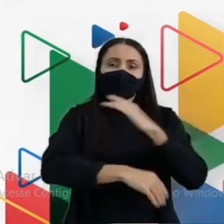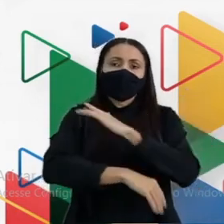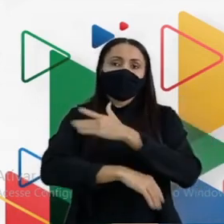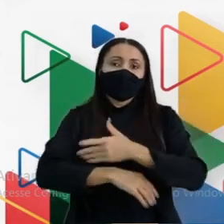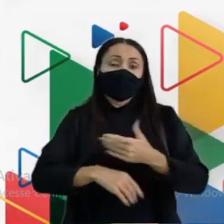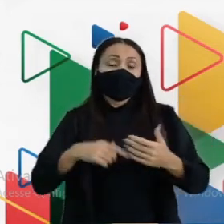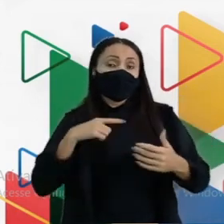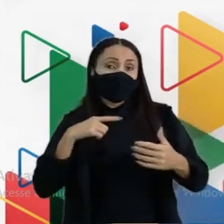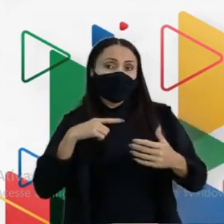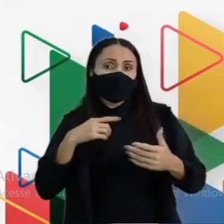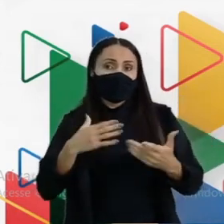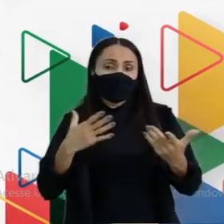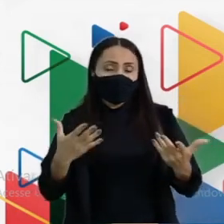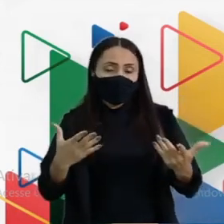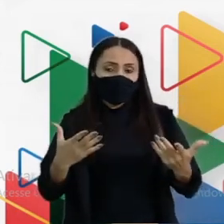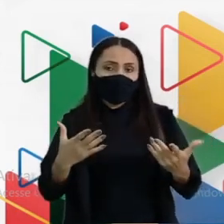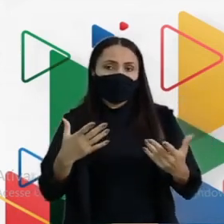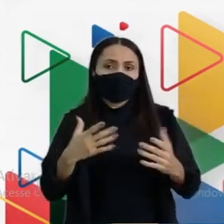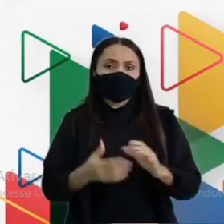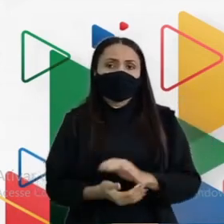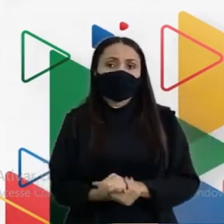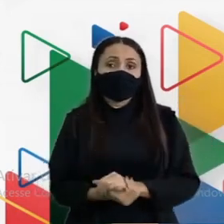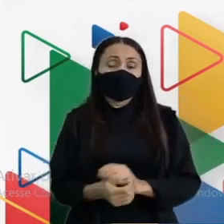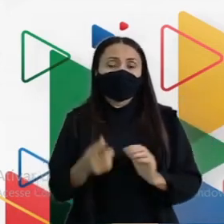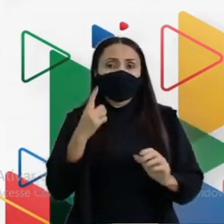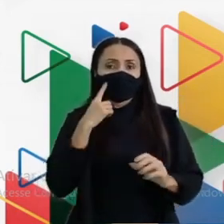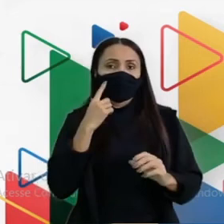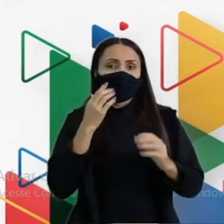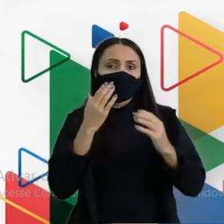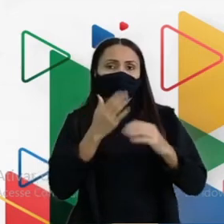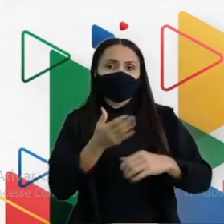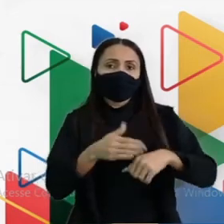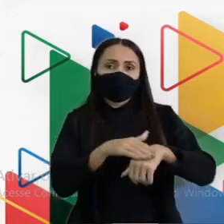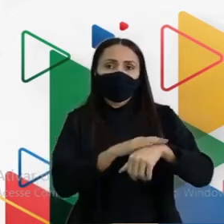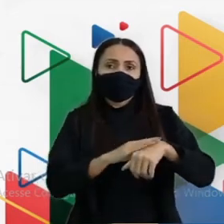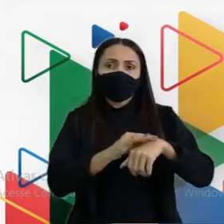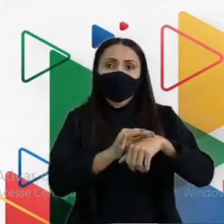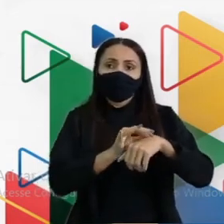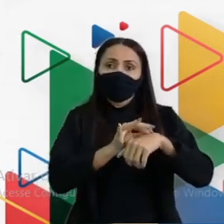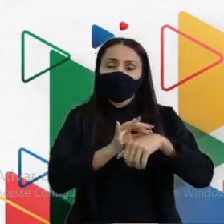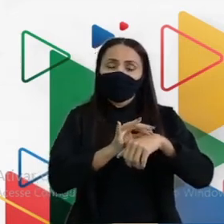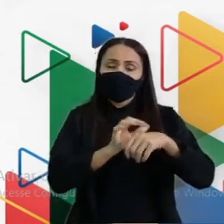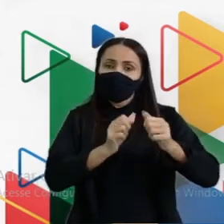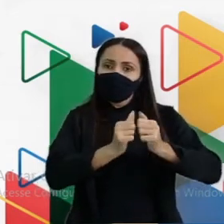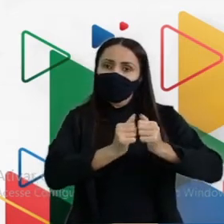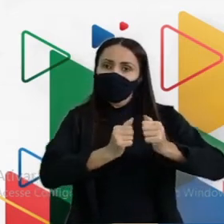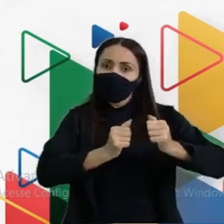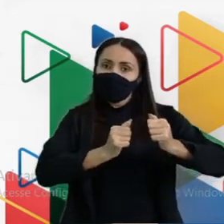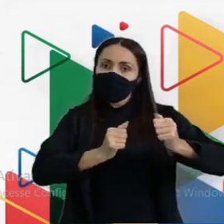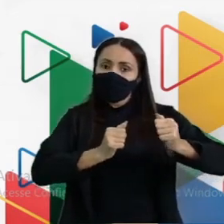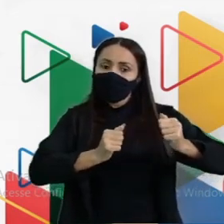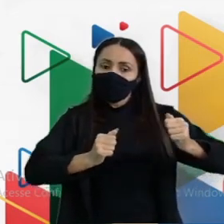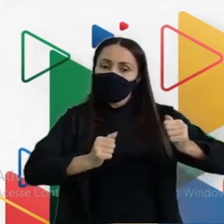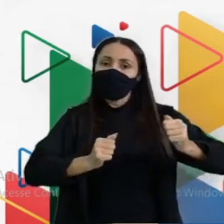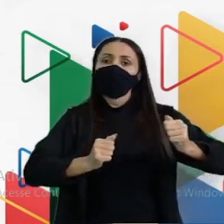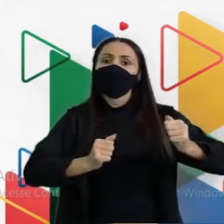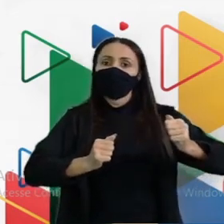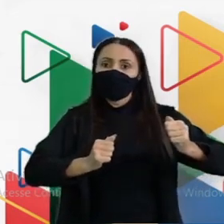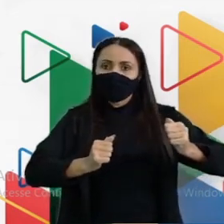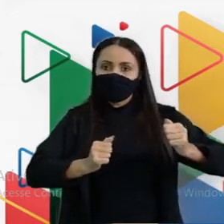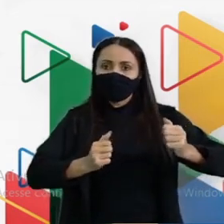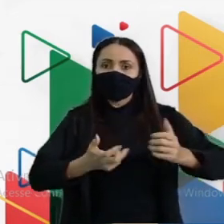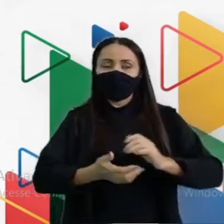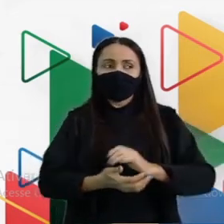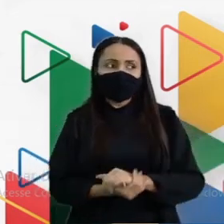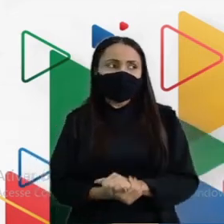eu tenho massa muscular bem compacta, a minha pele vai estar mais o quê? Mais esticada, mais elástica.